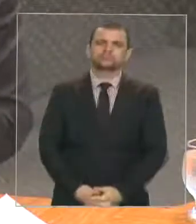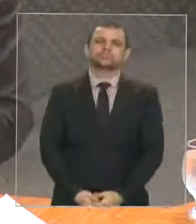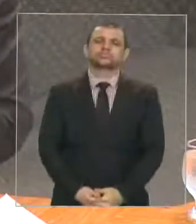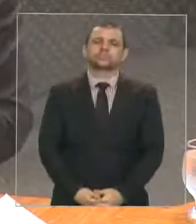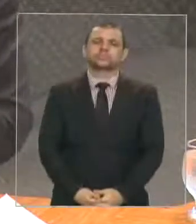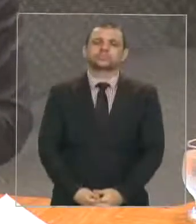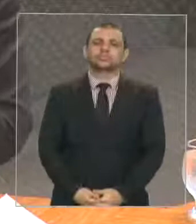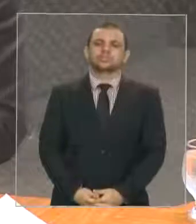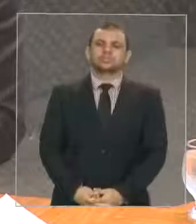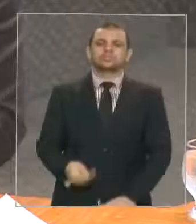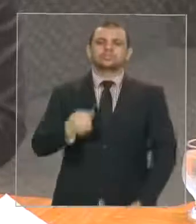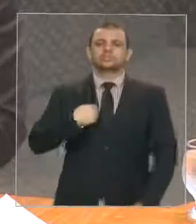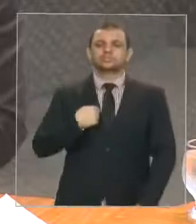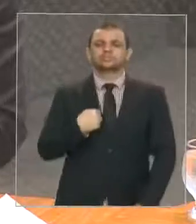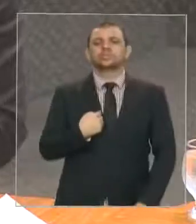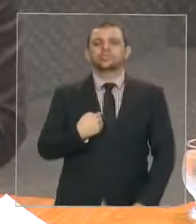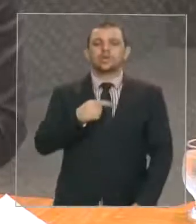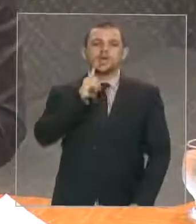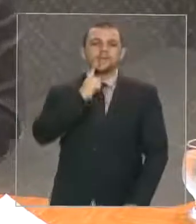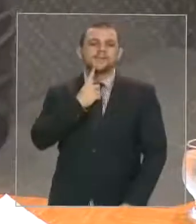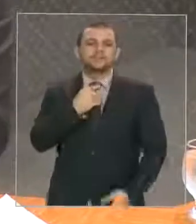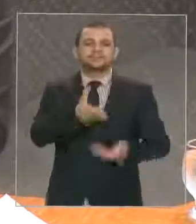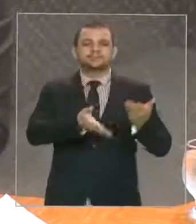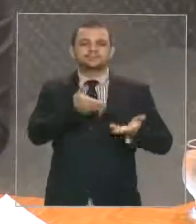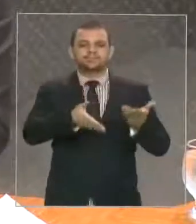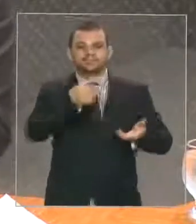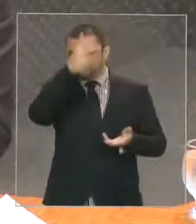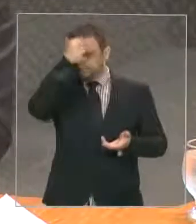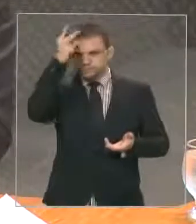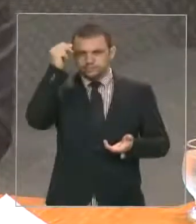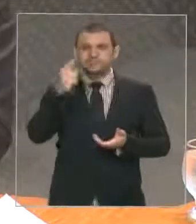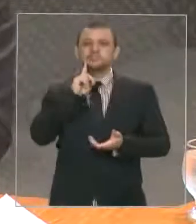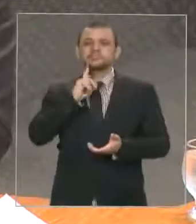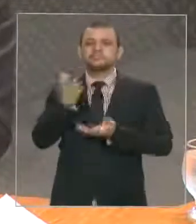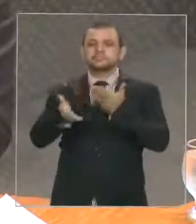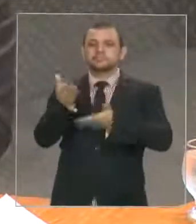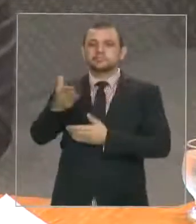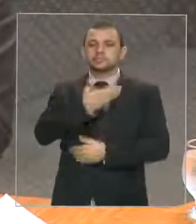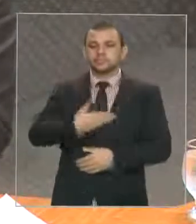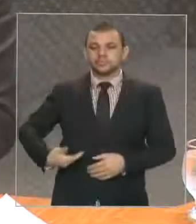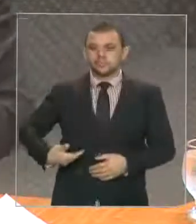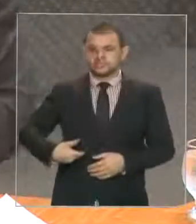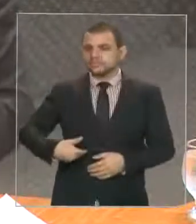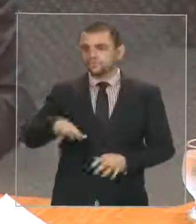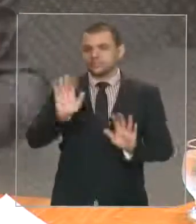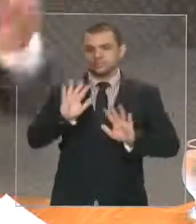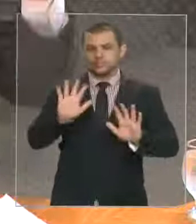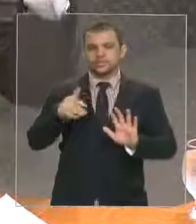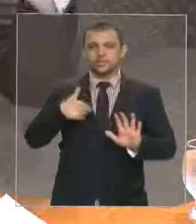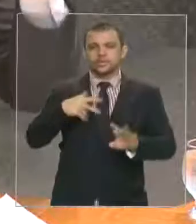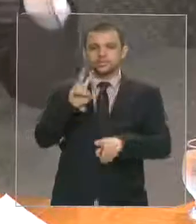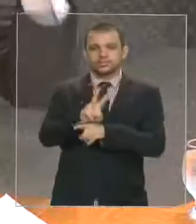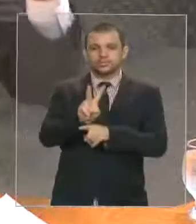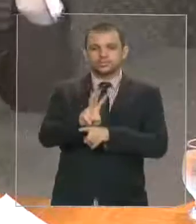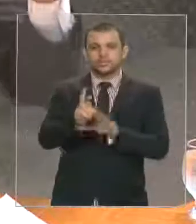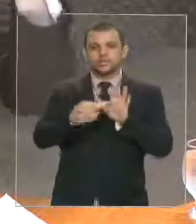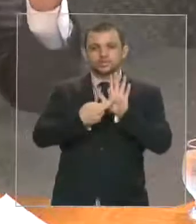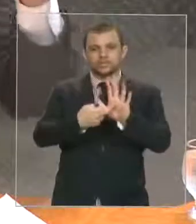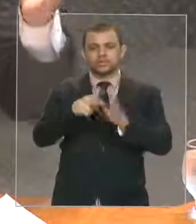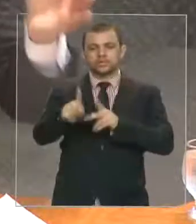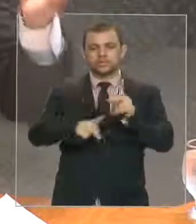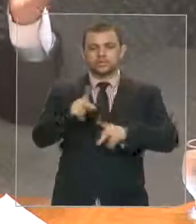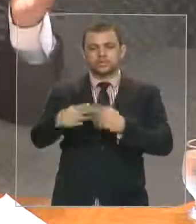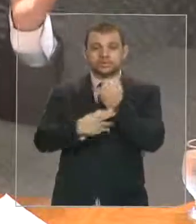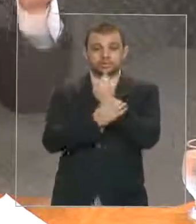Não estou aqui para babar prefeito, para babar governador do Estado. Estou aqui em defesa e em nome do povo. A segurança pública do